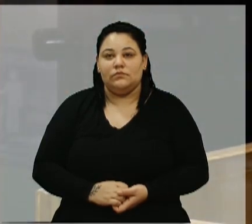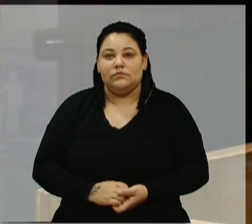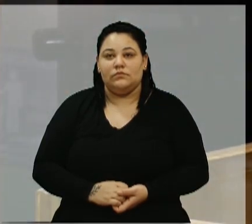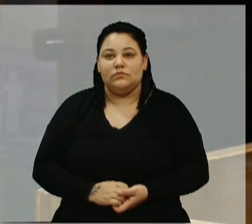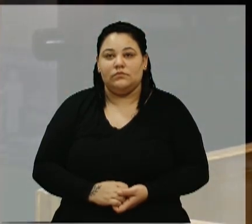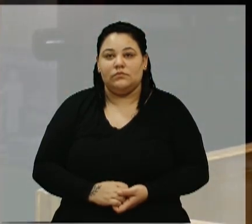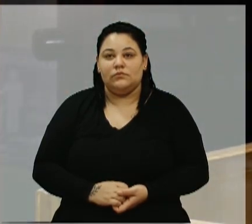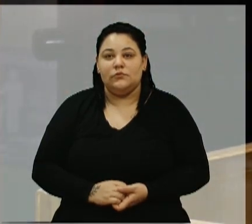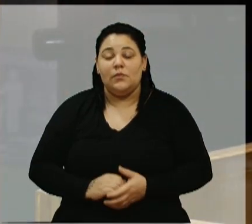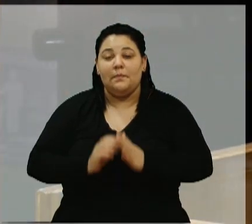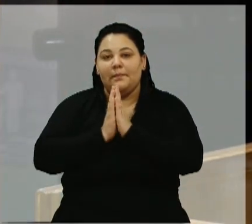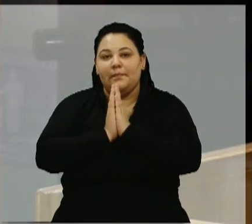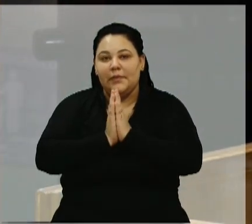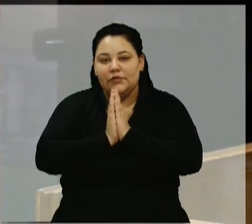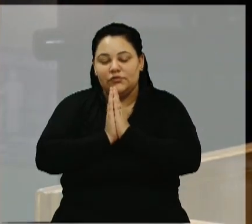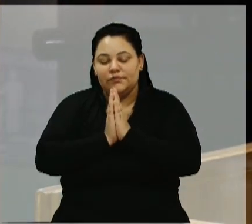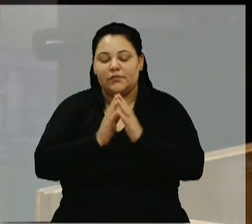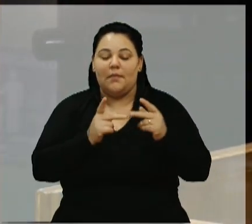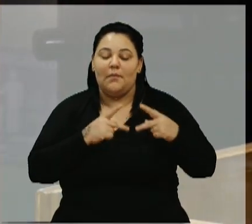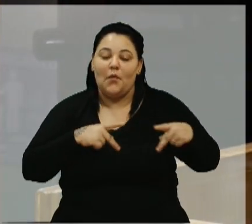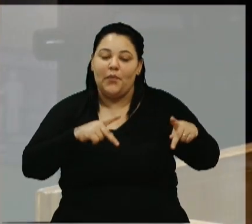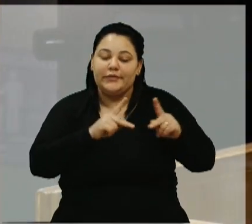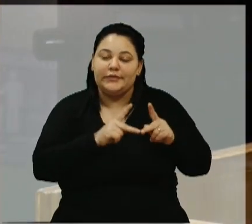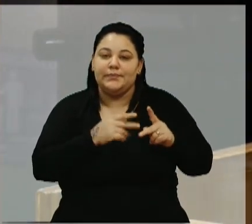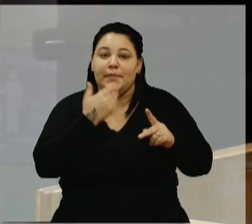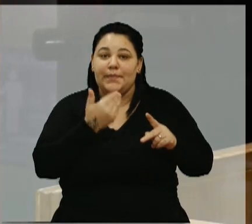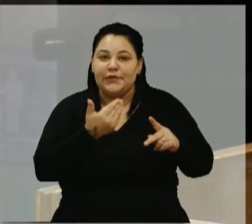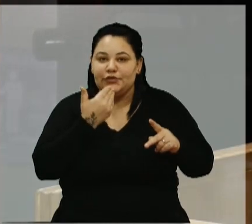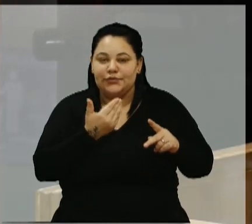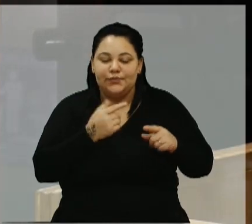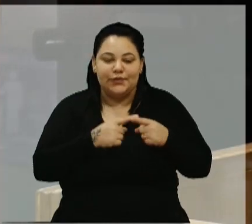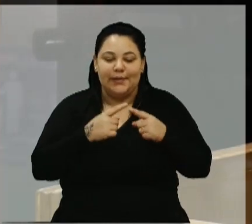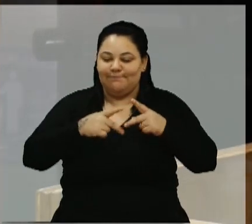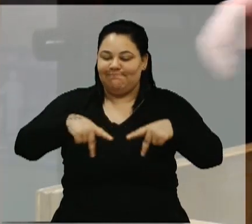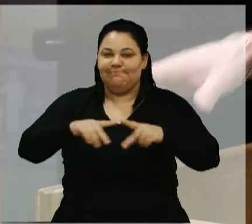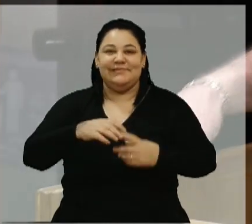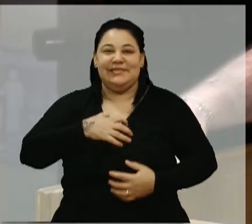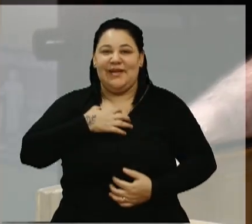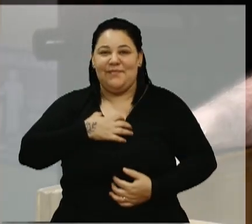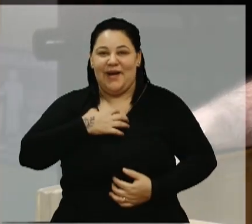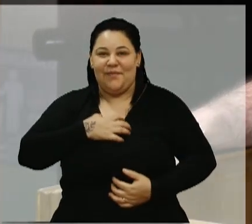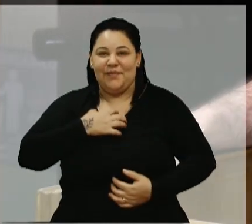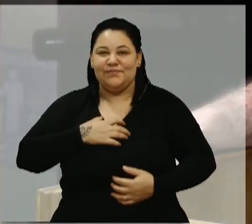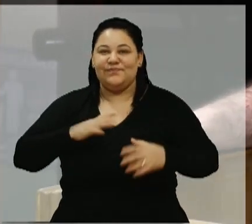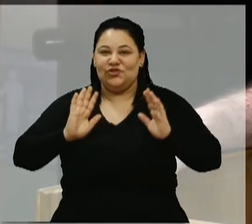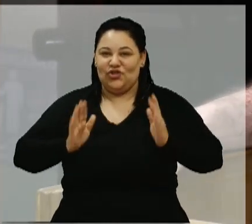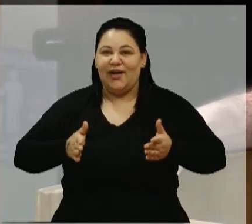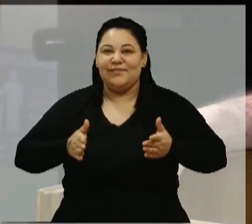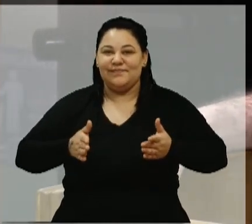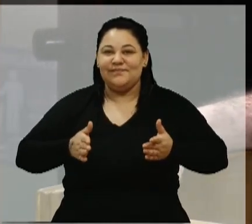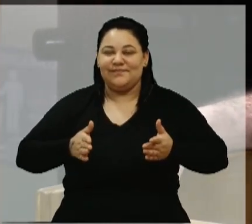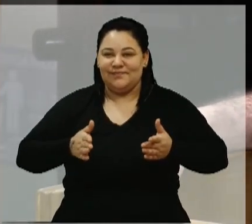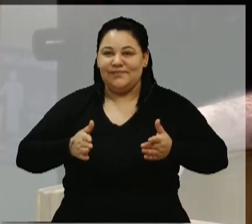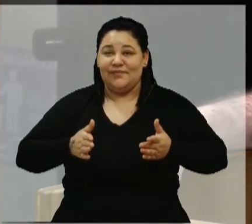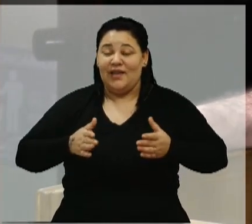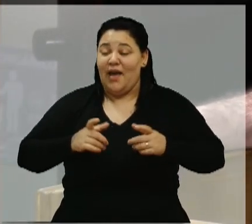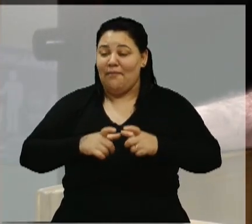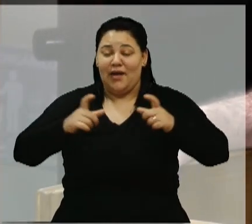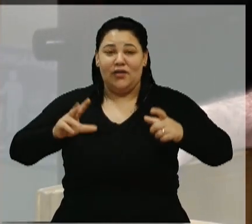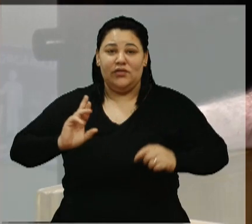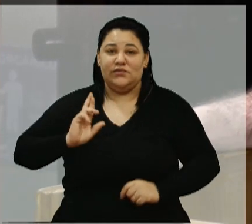da população, da indignação da população, da indignação da maioria dos representantes